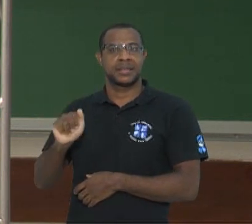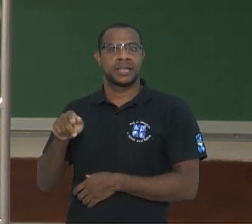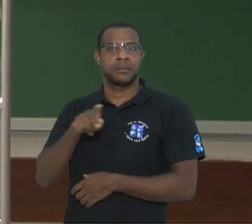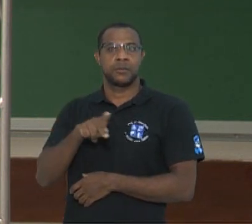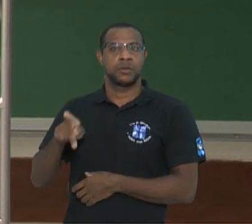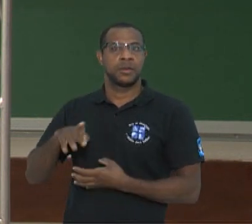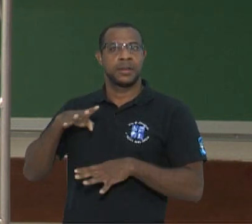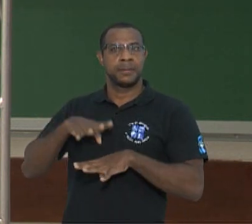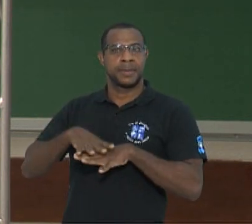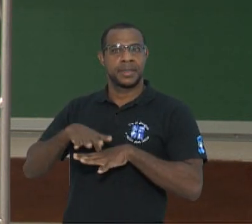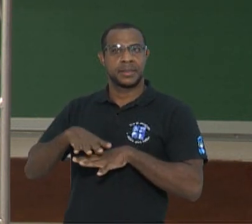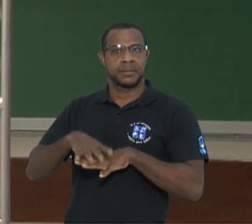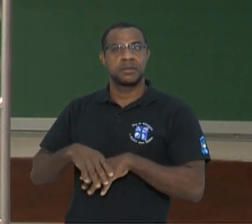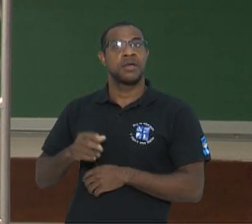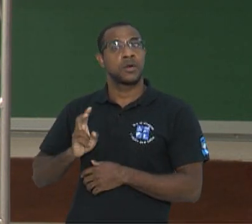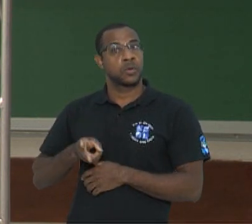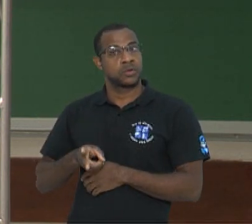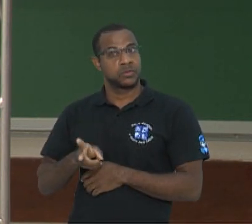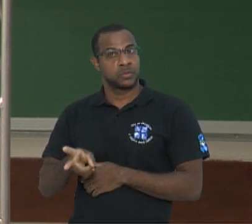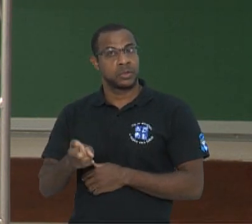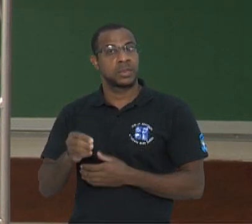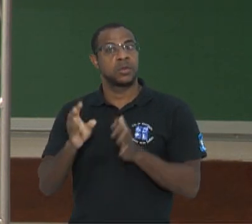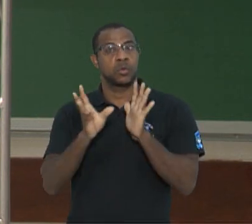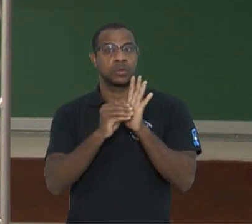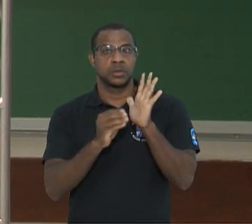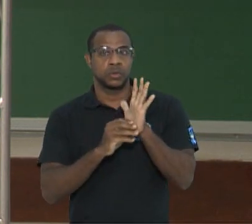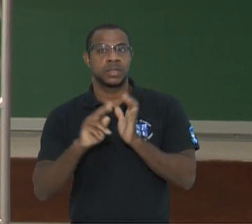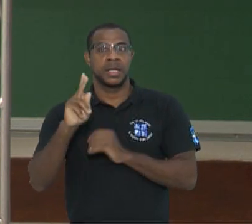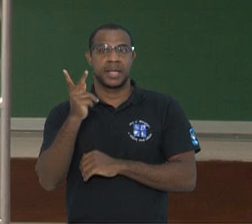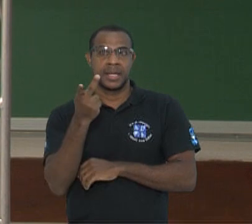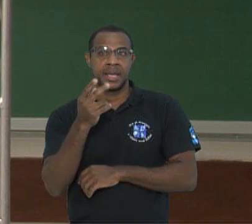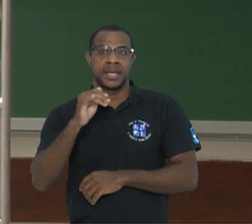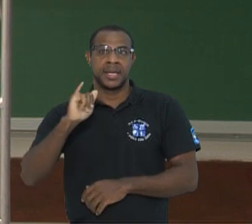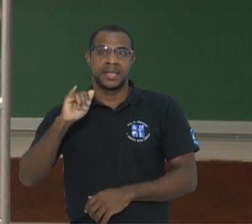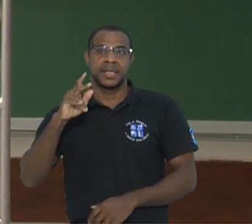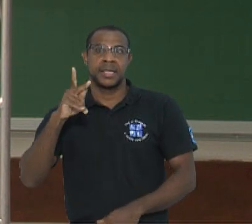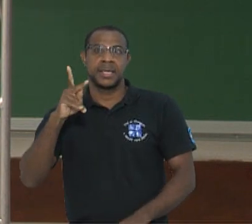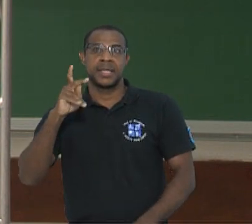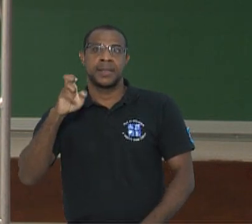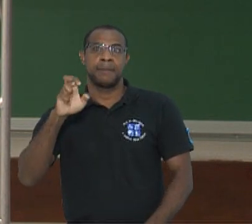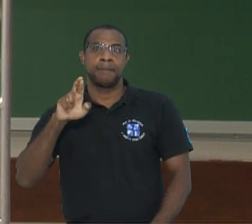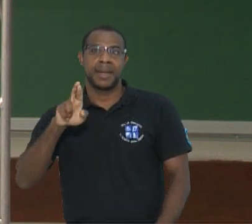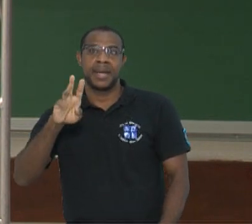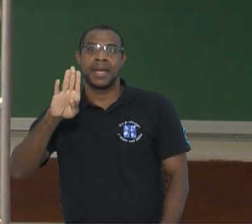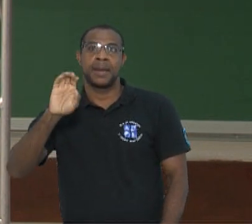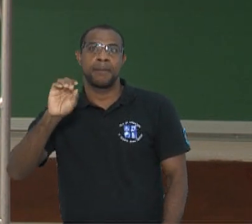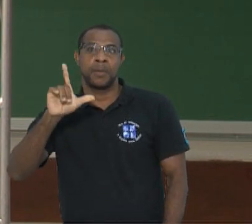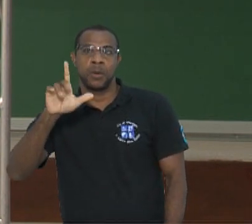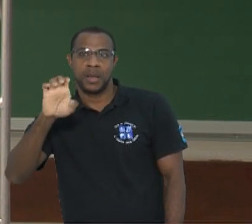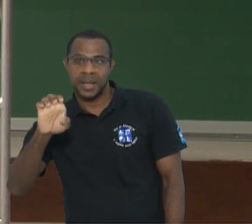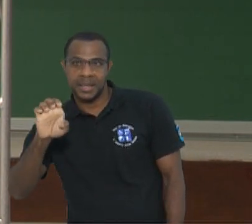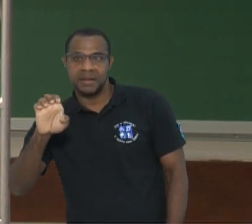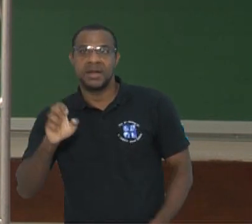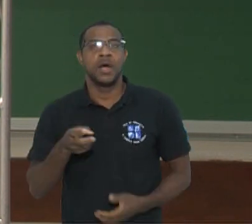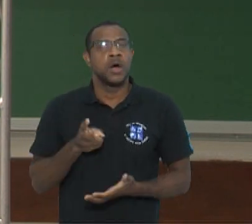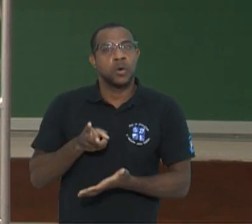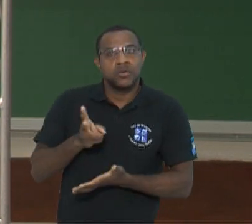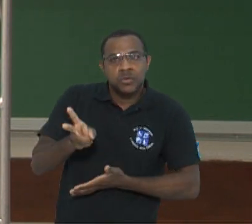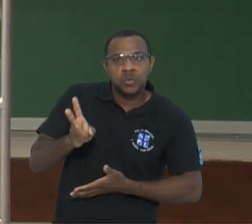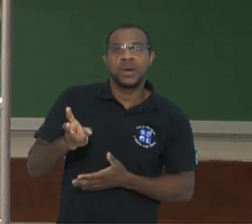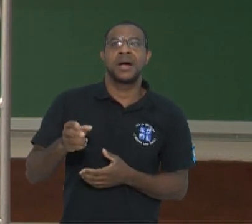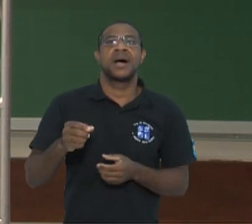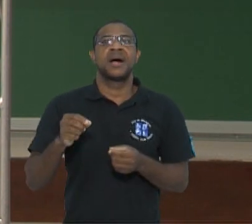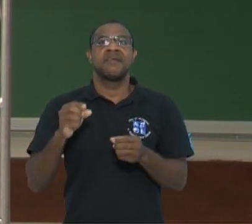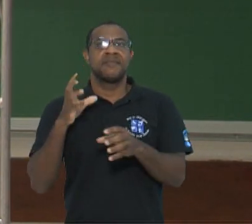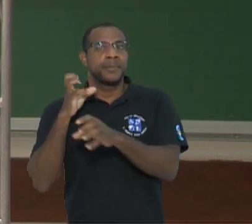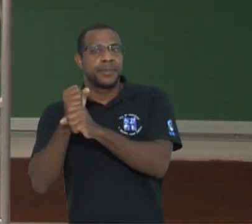continuar trabalhando com vocês o conteúdo sobre hipérboles. Vamos comentar, resolver alguns problemas ainda sobre hipérboles.